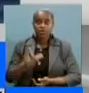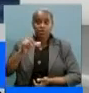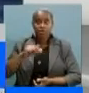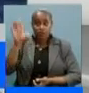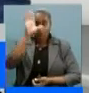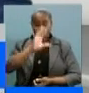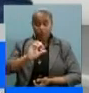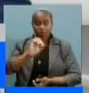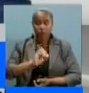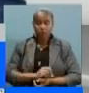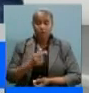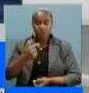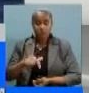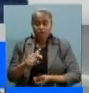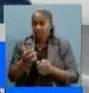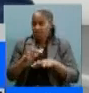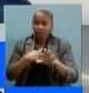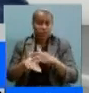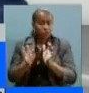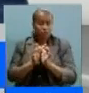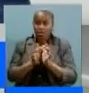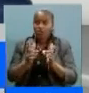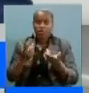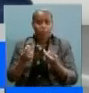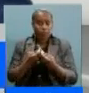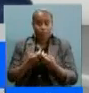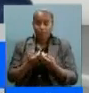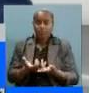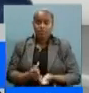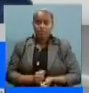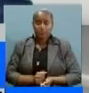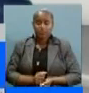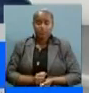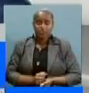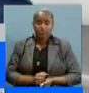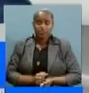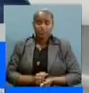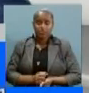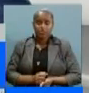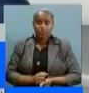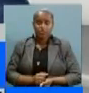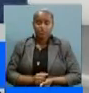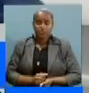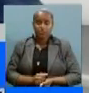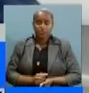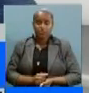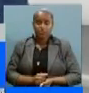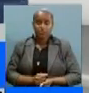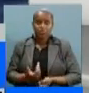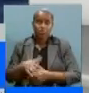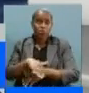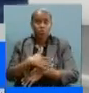o Governo façam contactos próximos para, digamos, no